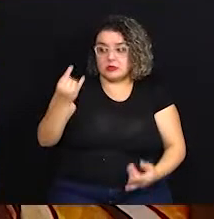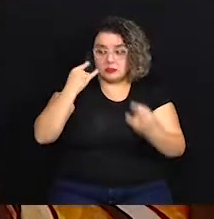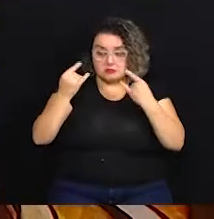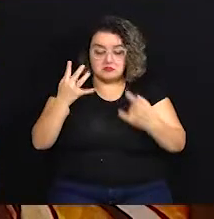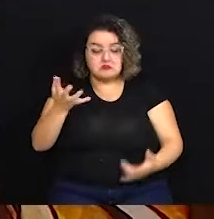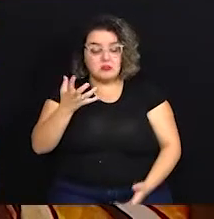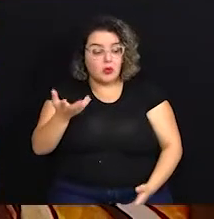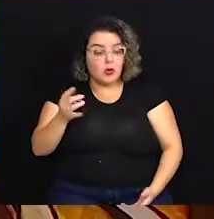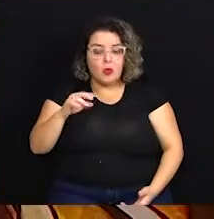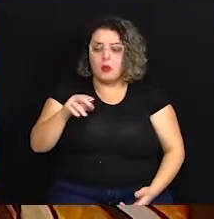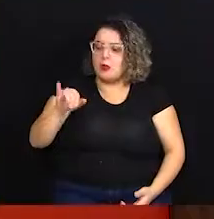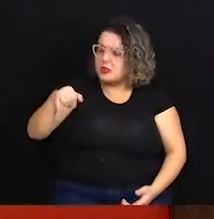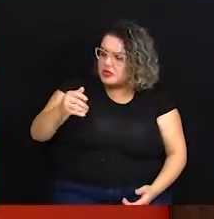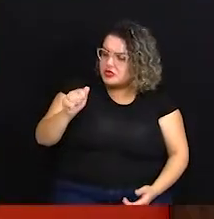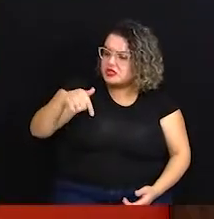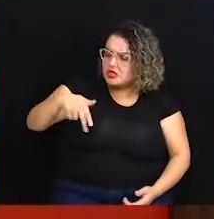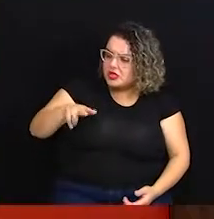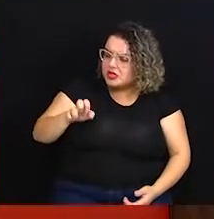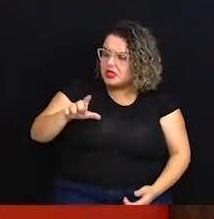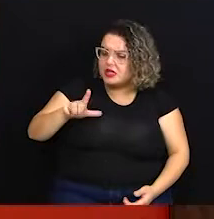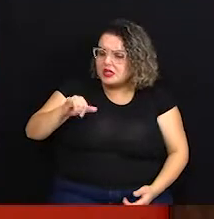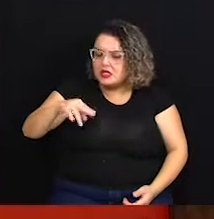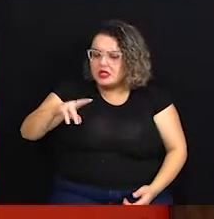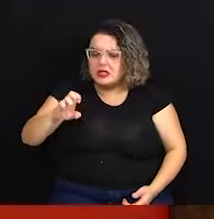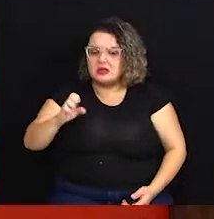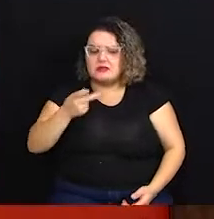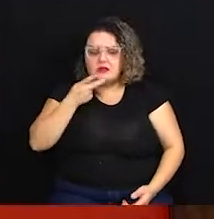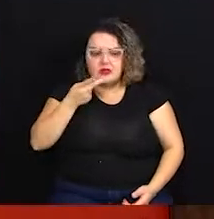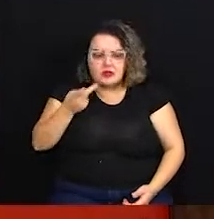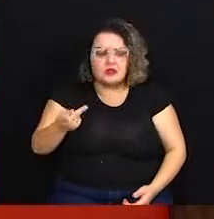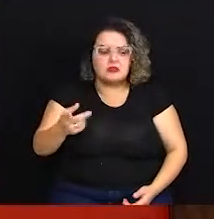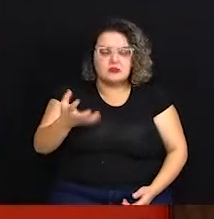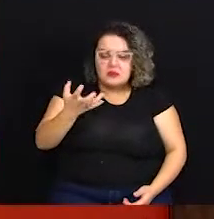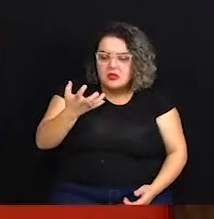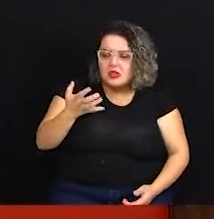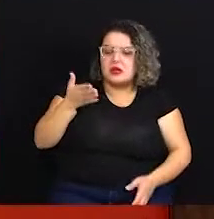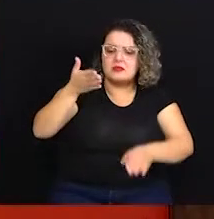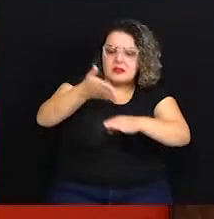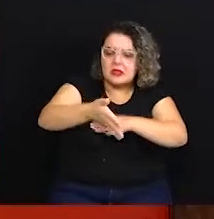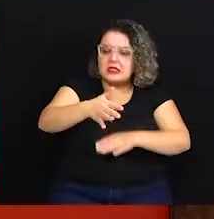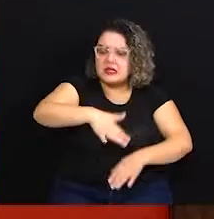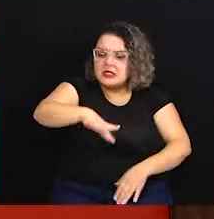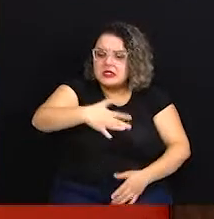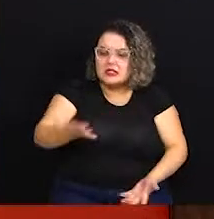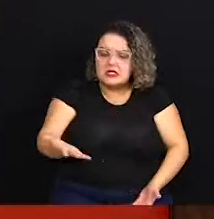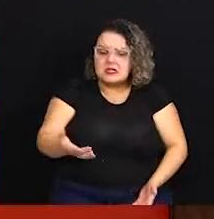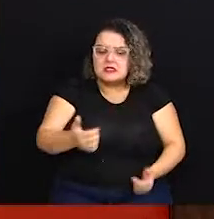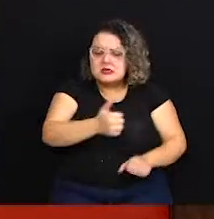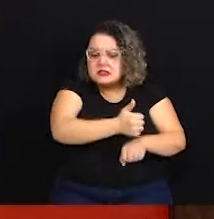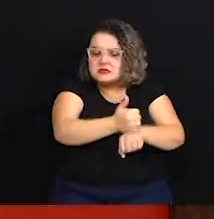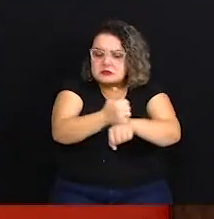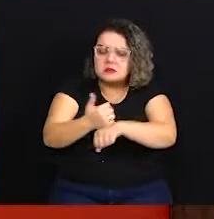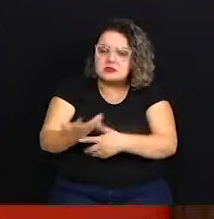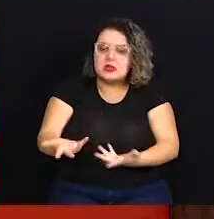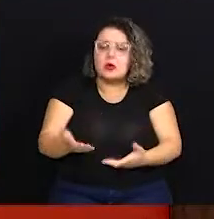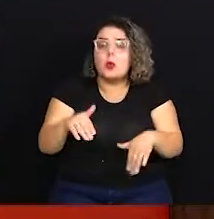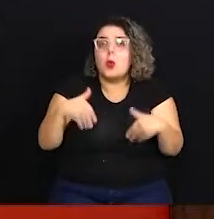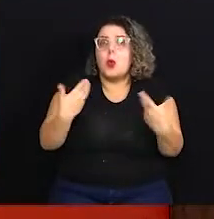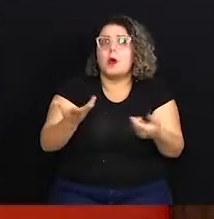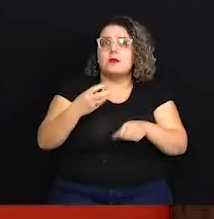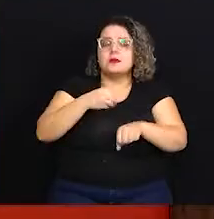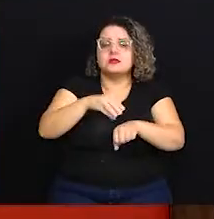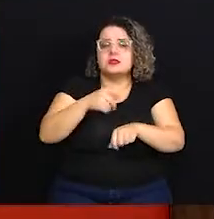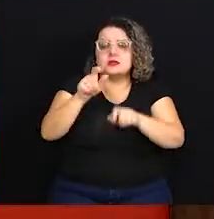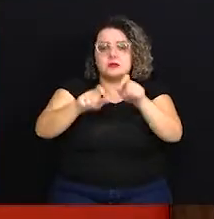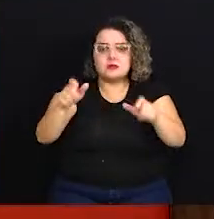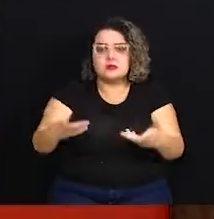Jaqueline falando, gostei, quero seguir essa profissão, quero entrar nessa área. Quais as dicas que você dá para o pessoal que tem